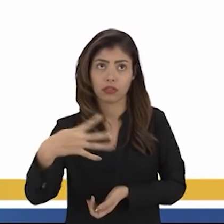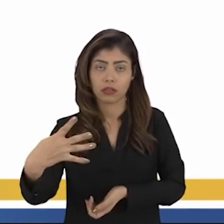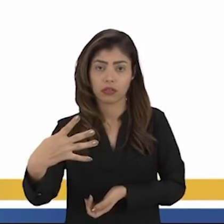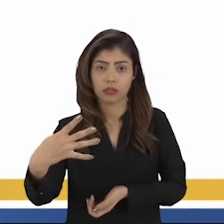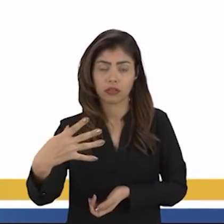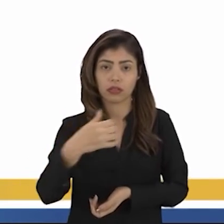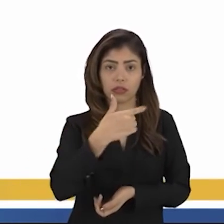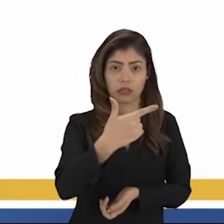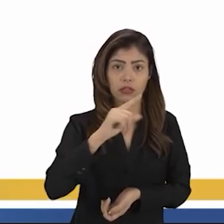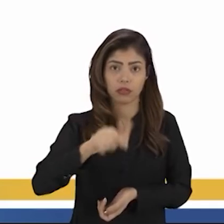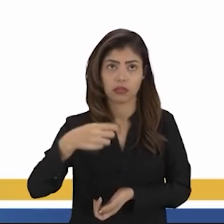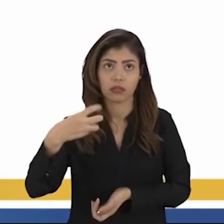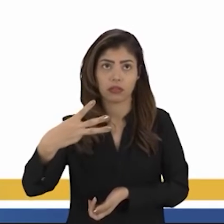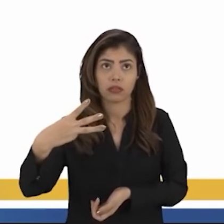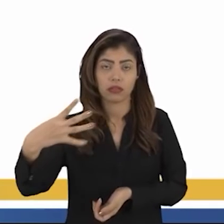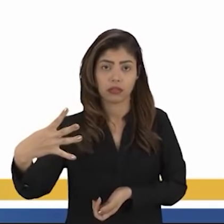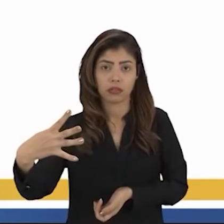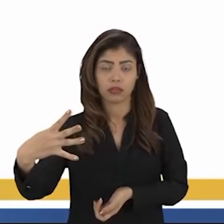23,4,